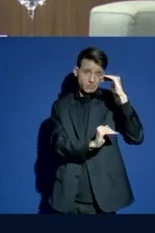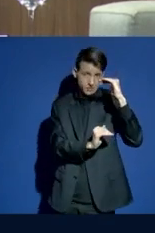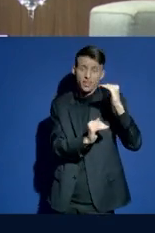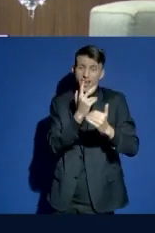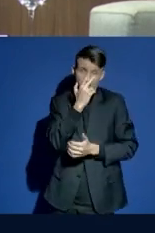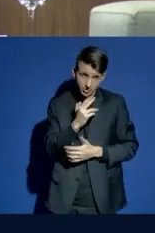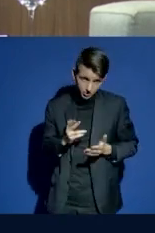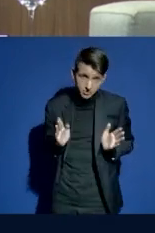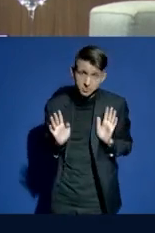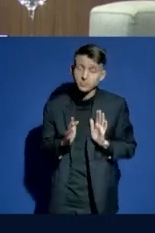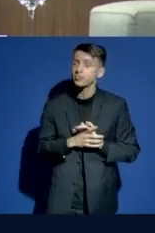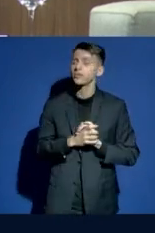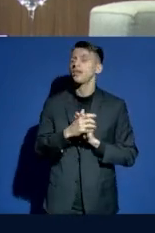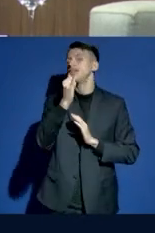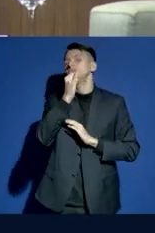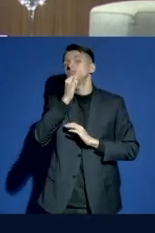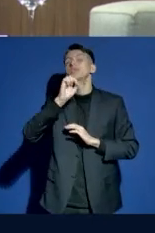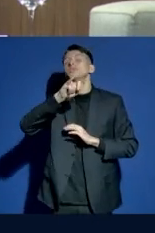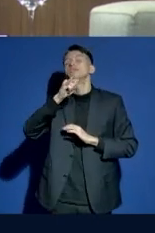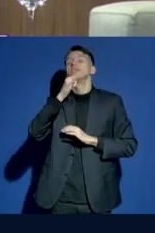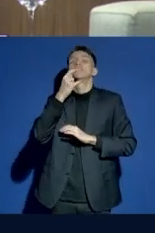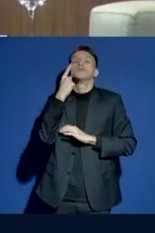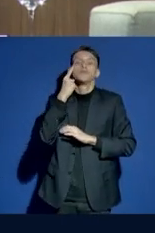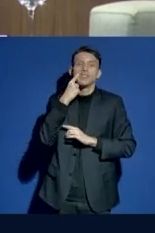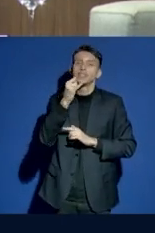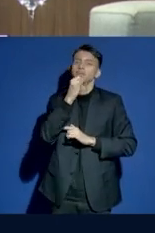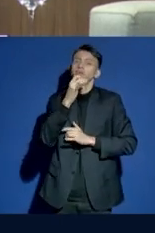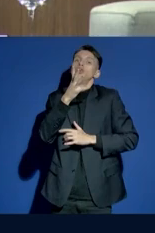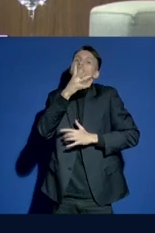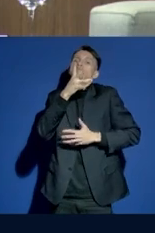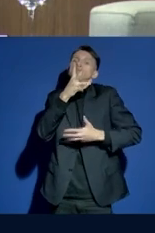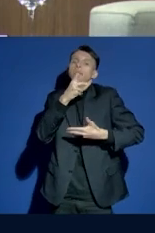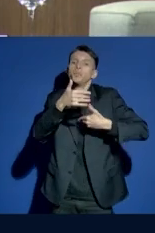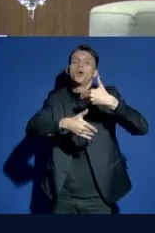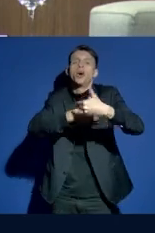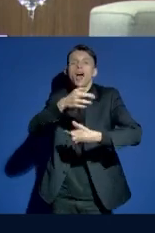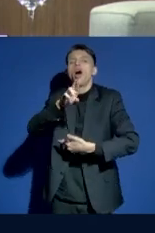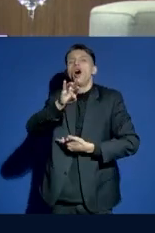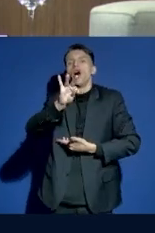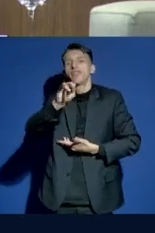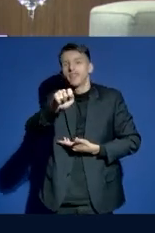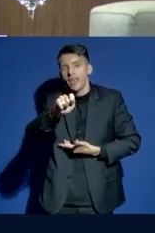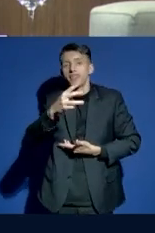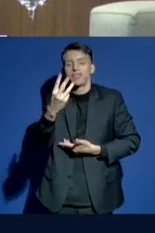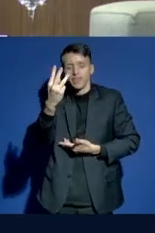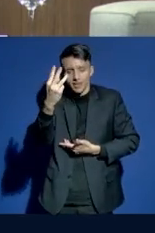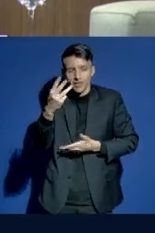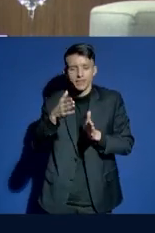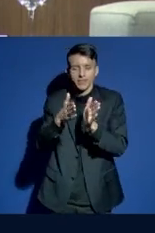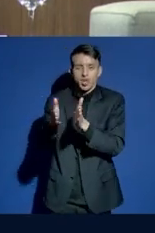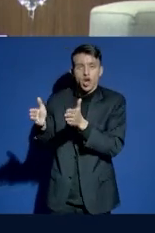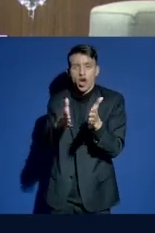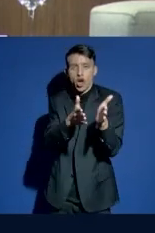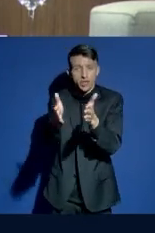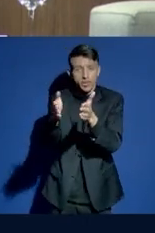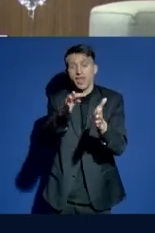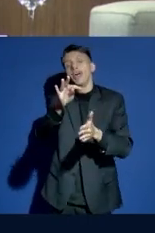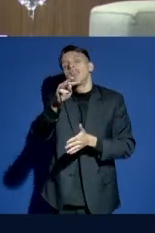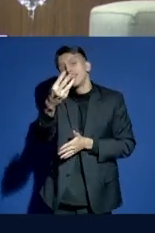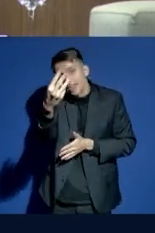se você pegar por exemplo a demora da conclusão da Rota 3 da Petrobras Se você pegar o saco